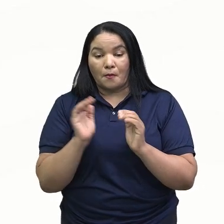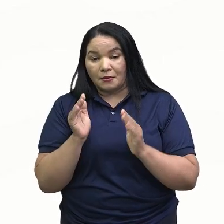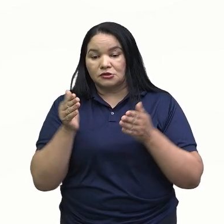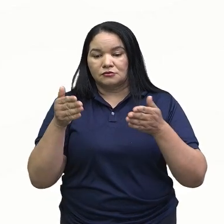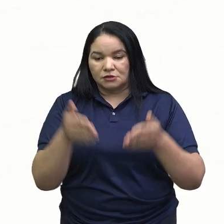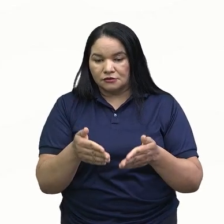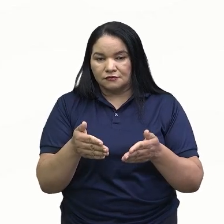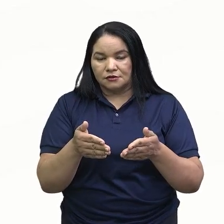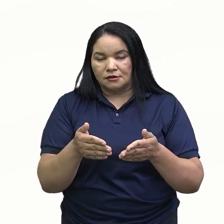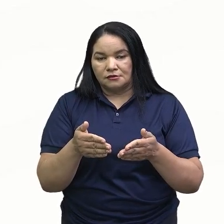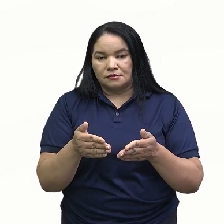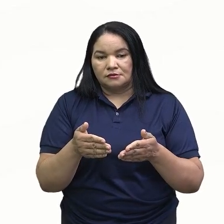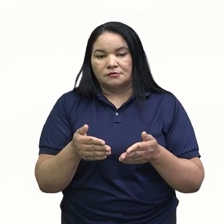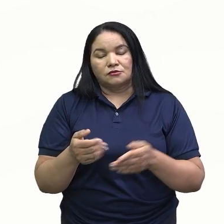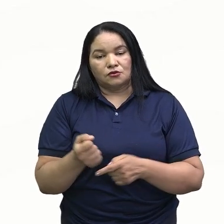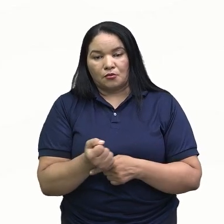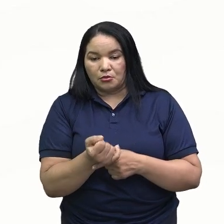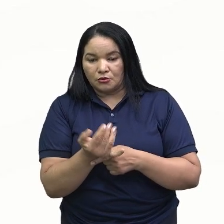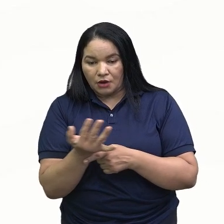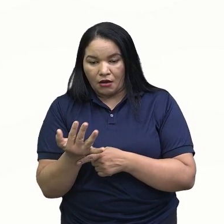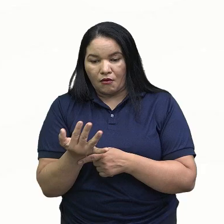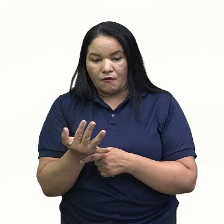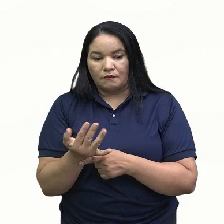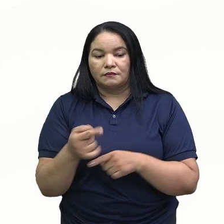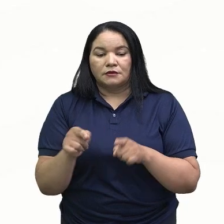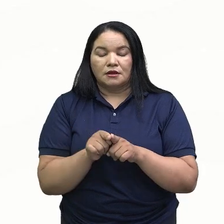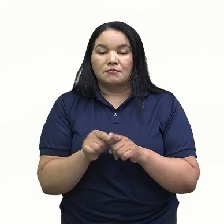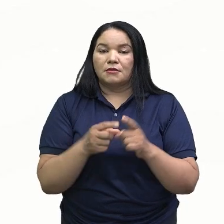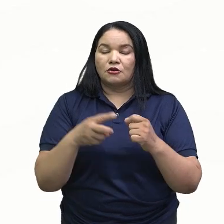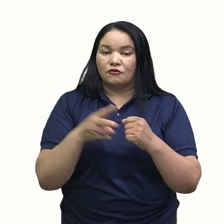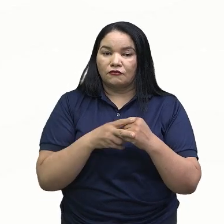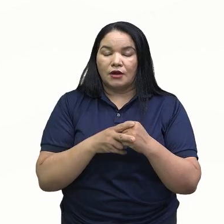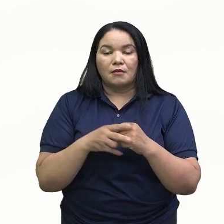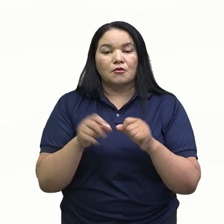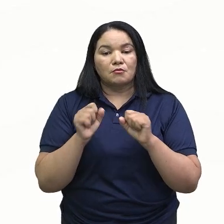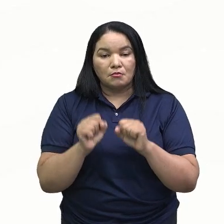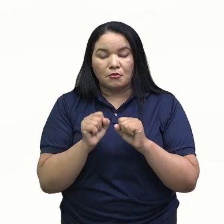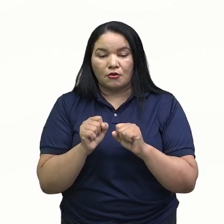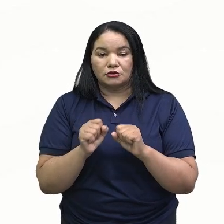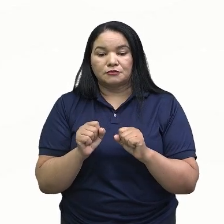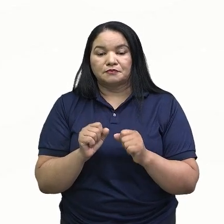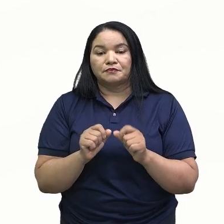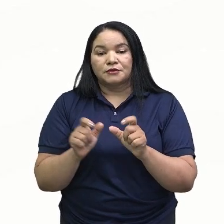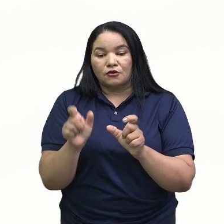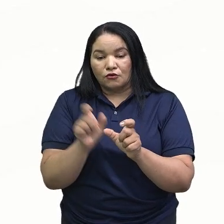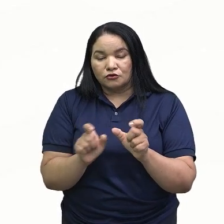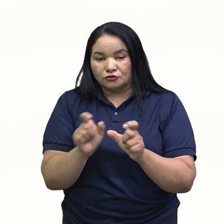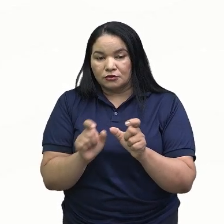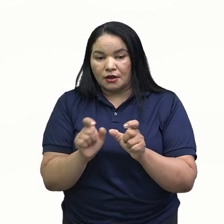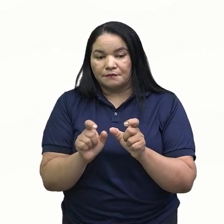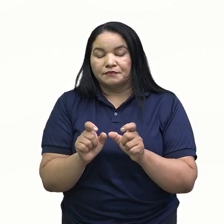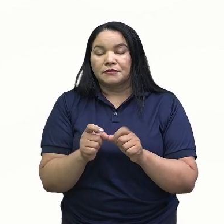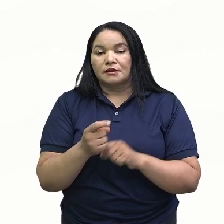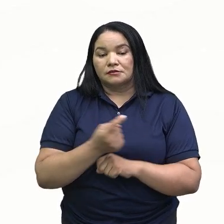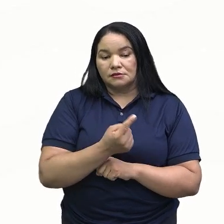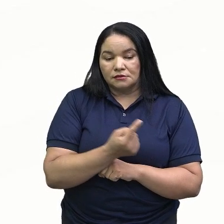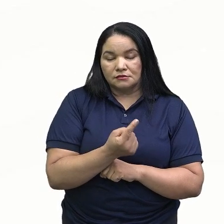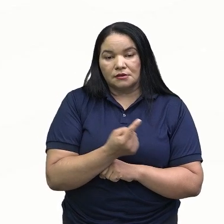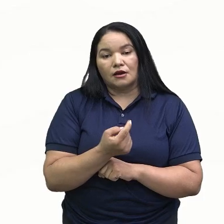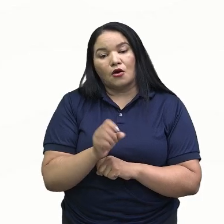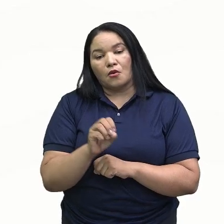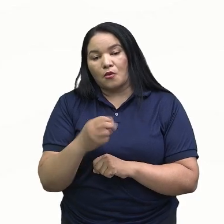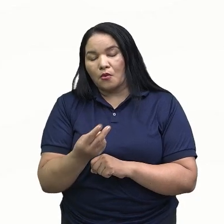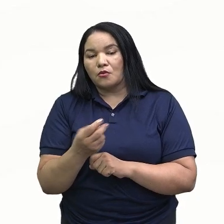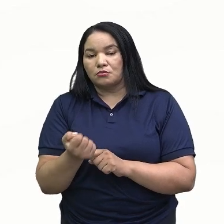plural, o verbo pode tanto ir para o plural, tanto para o singular quanto o plural, tá? O